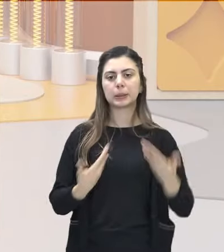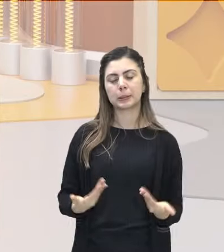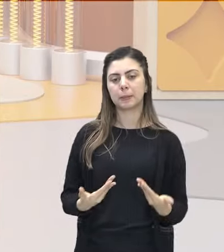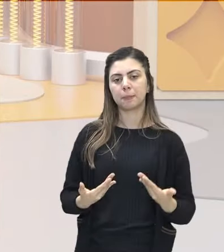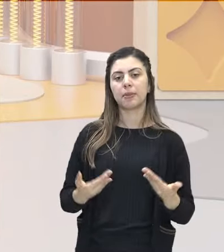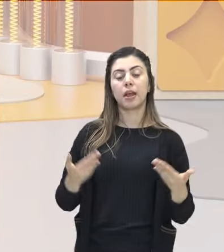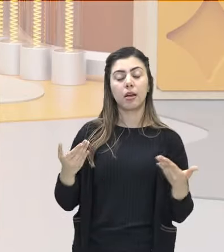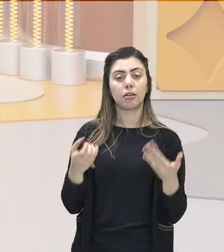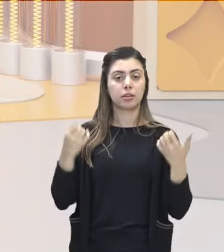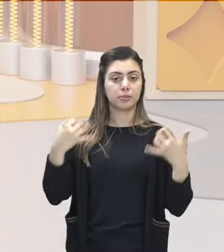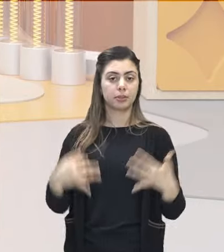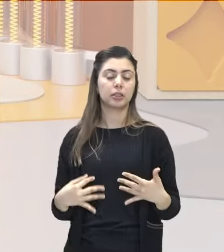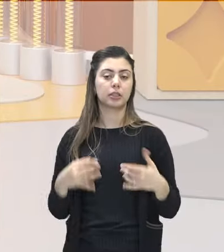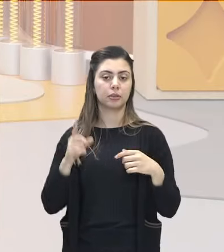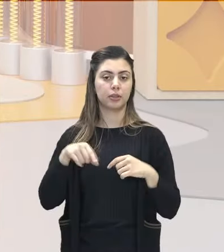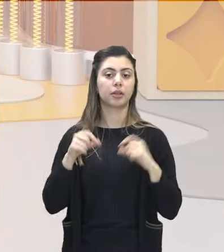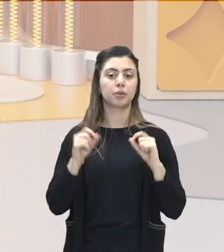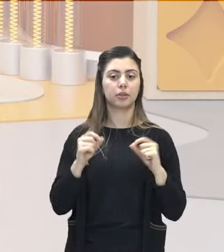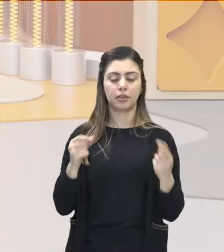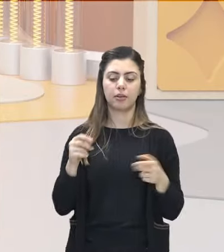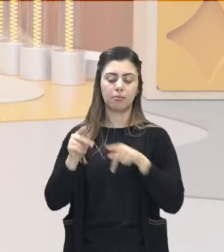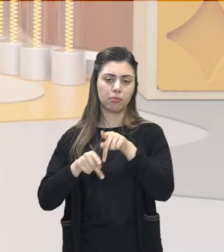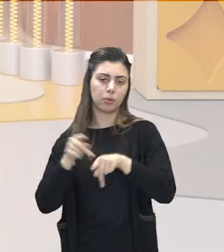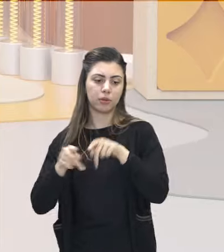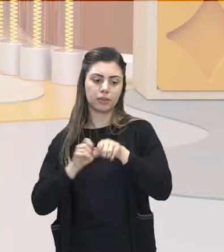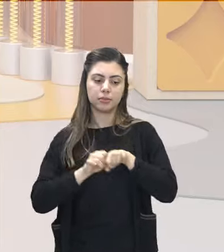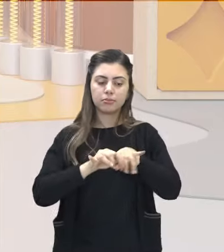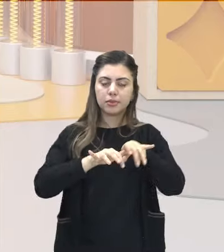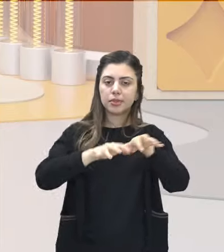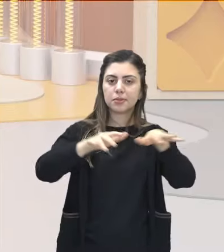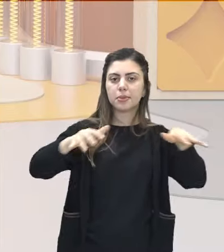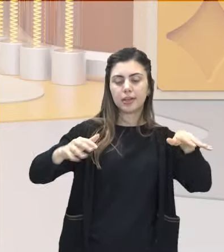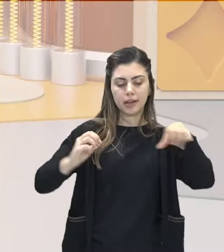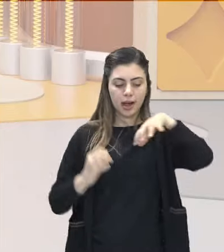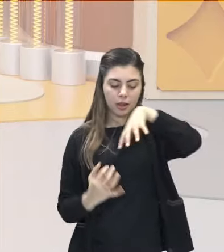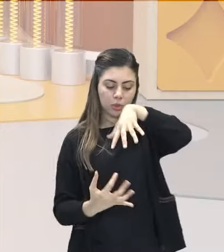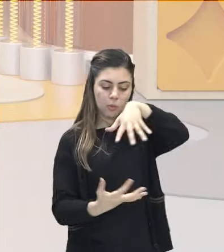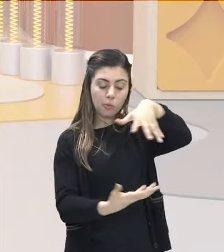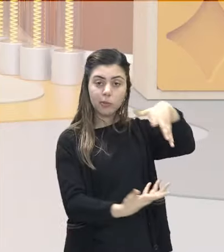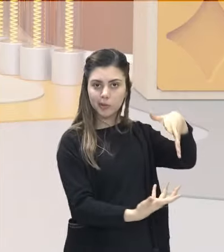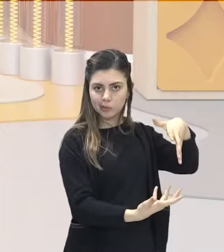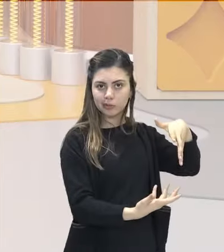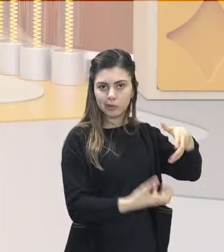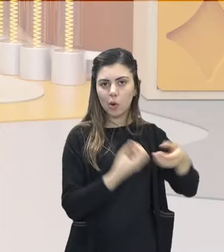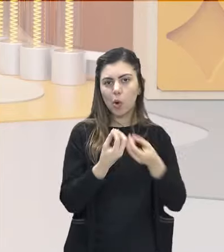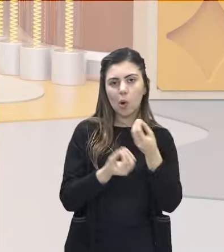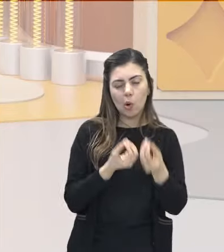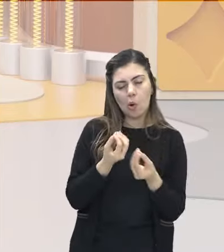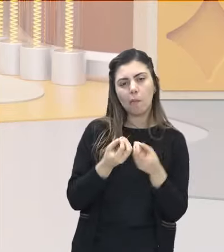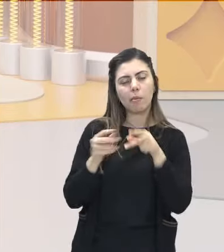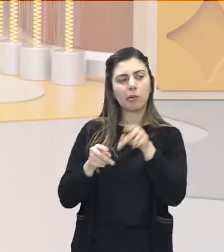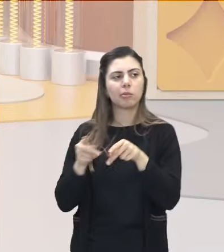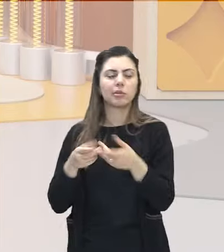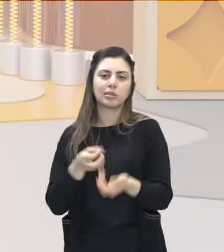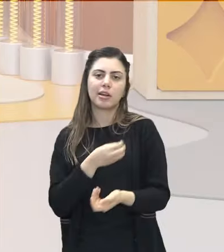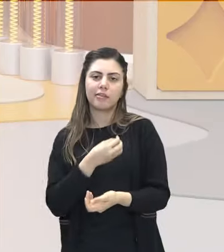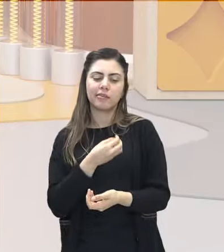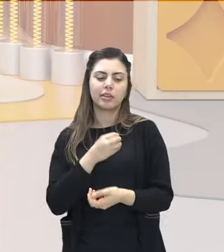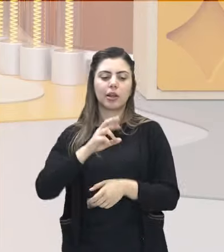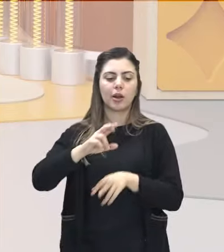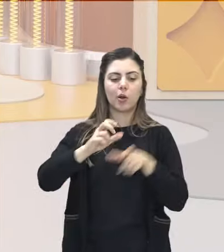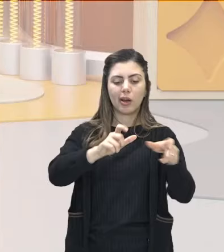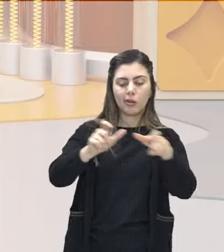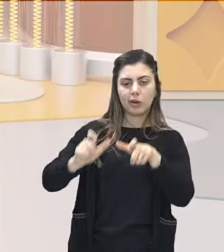distribuição da população pelo planeta eu tô falando da dispersão Tá certo da da de como a população vai viver nos diferentes